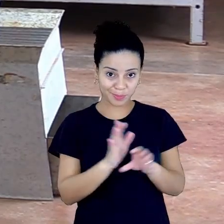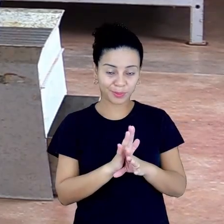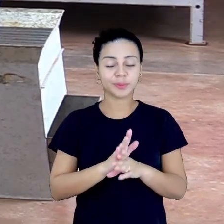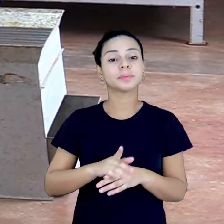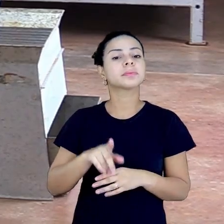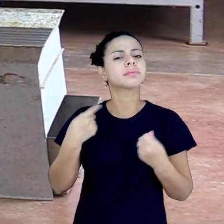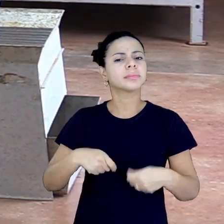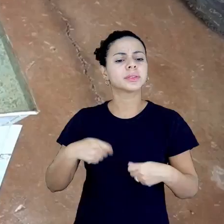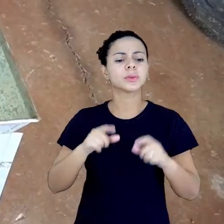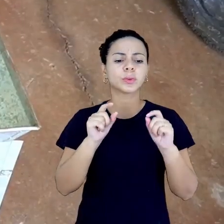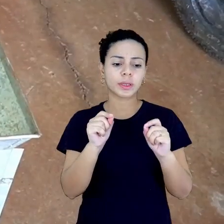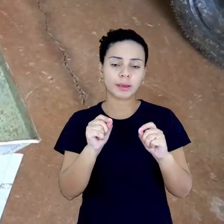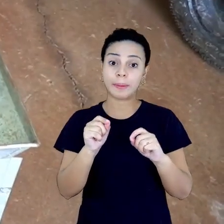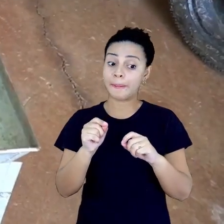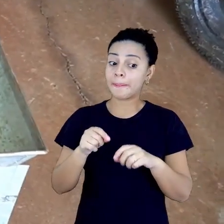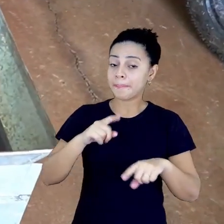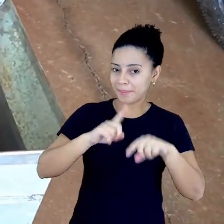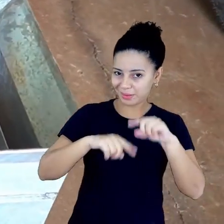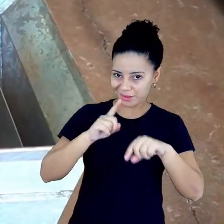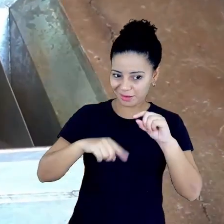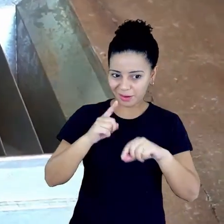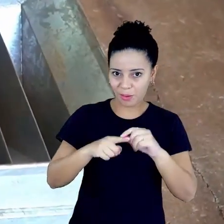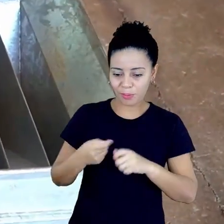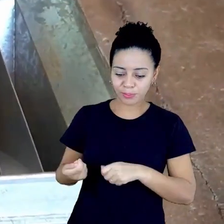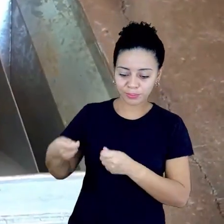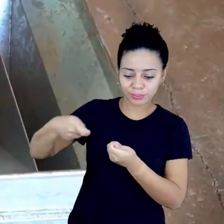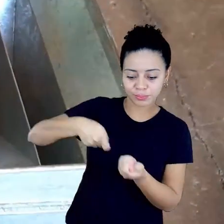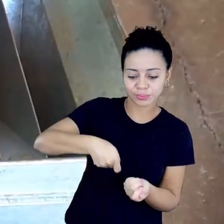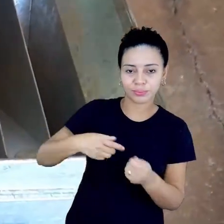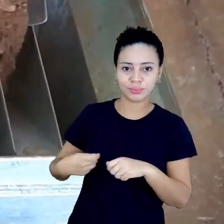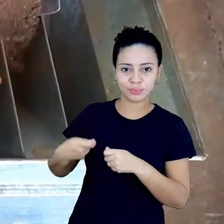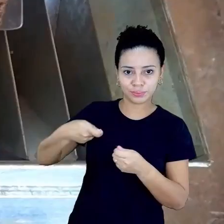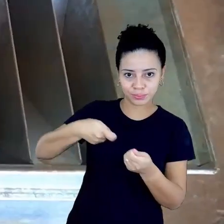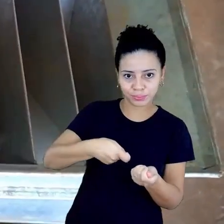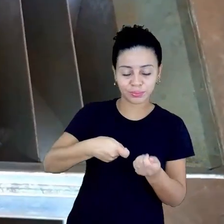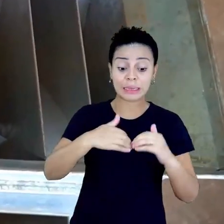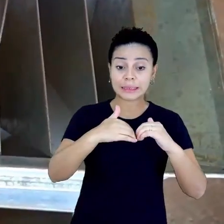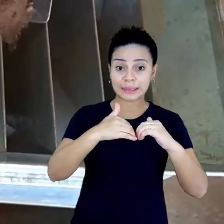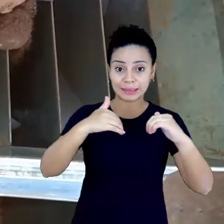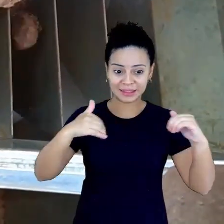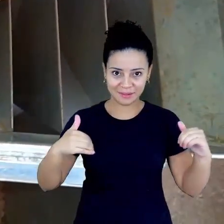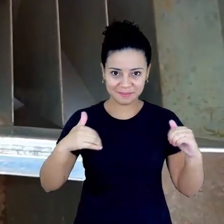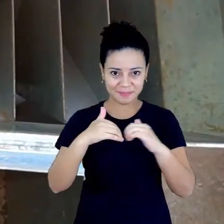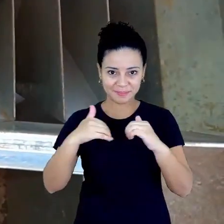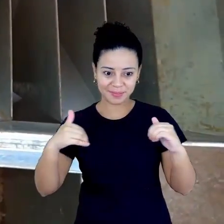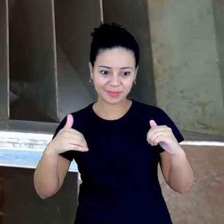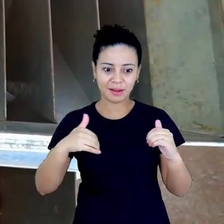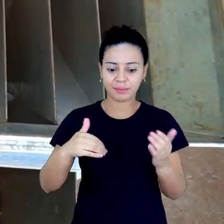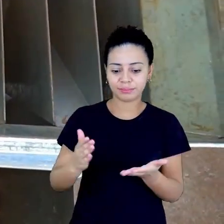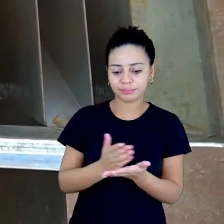Concluído o processo anterior, é realizado o quarteamento, onde se coloca todo o material com o auxílio de uma pá